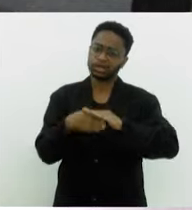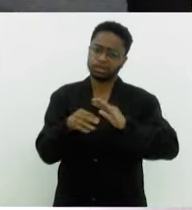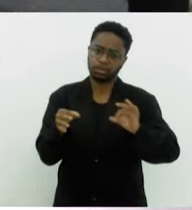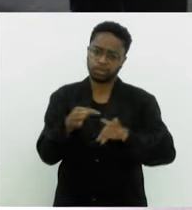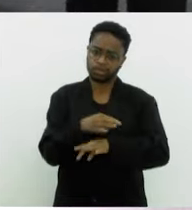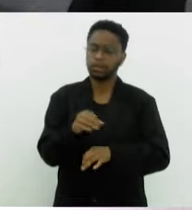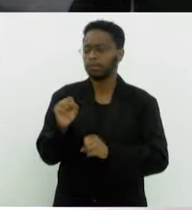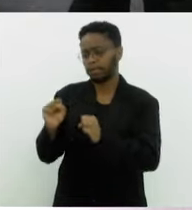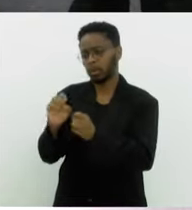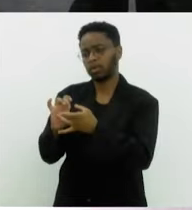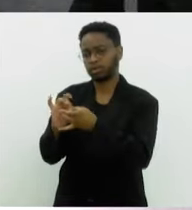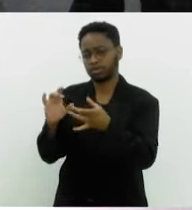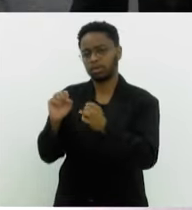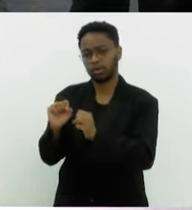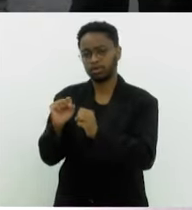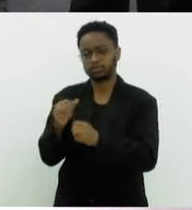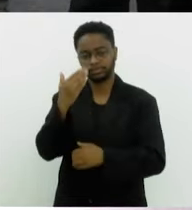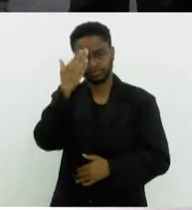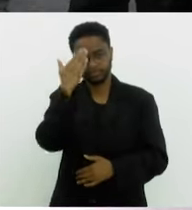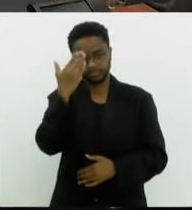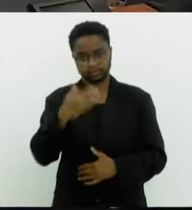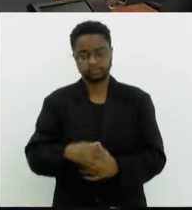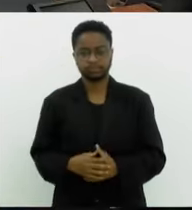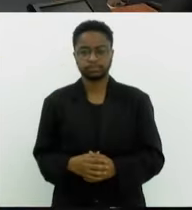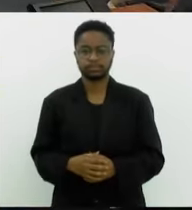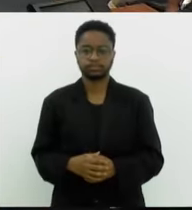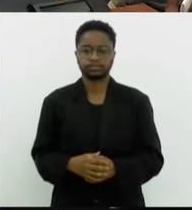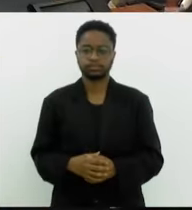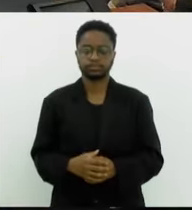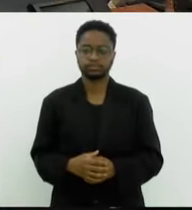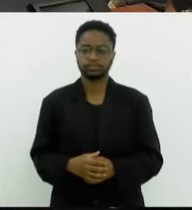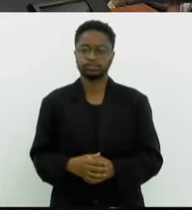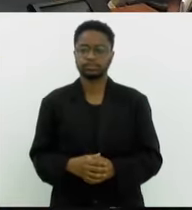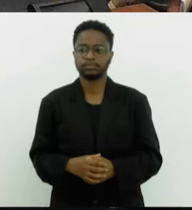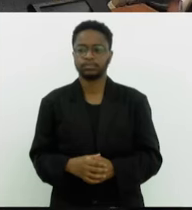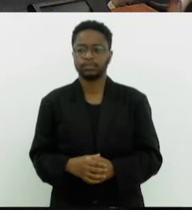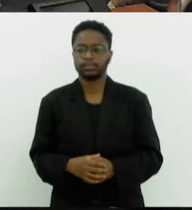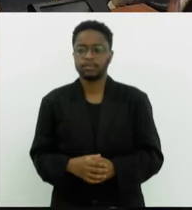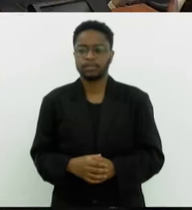autorizar, sem problema. Obrigado, presidente. Nada. Obrigado, Mink.